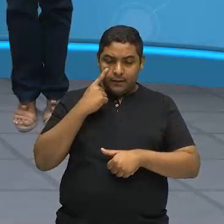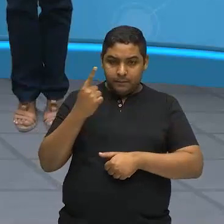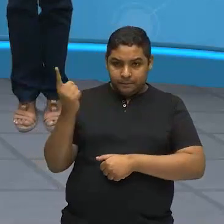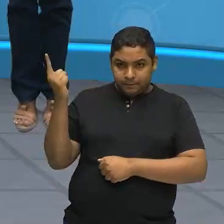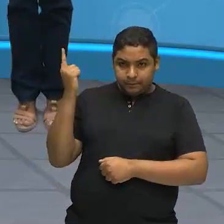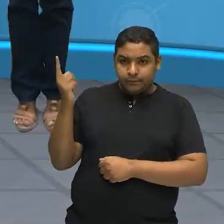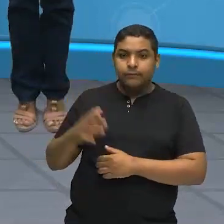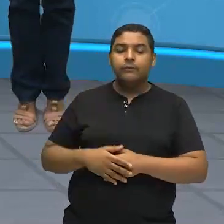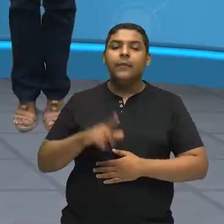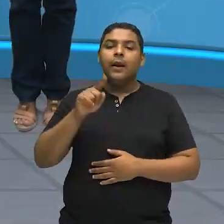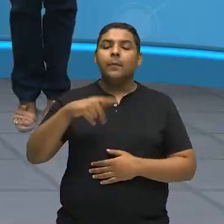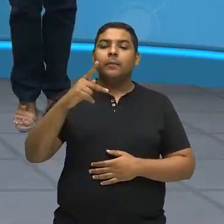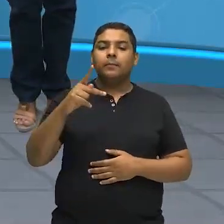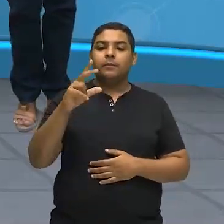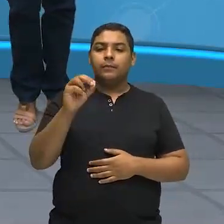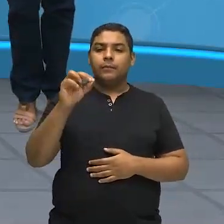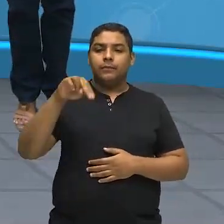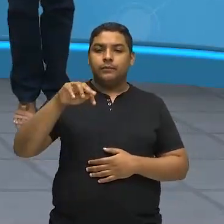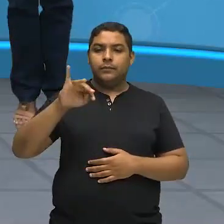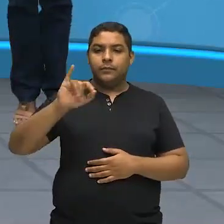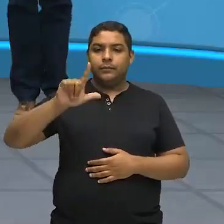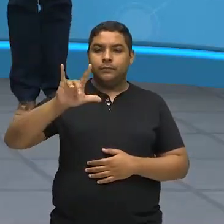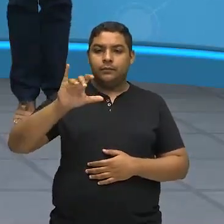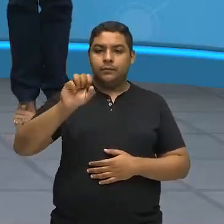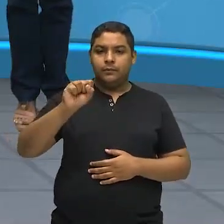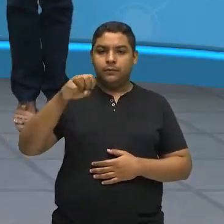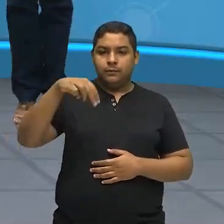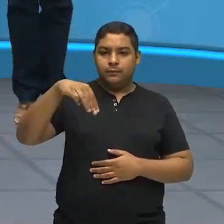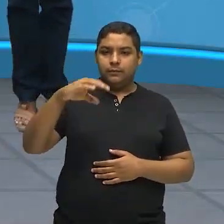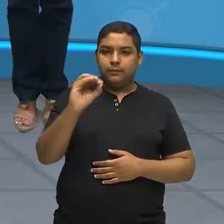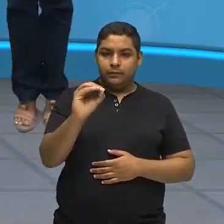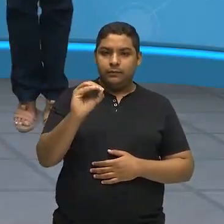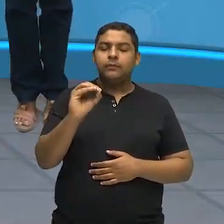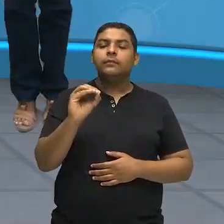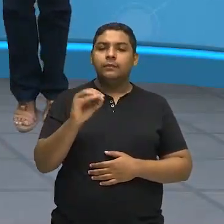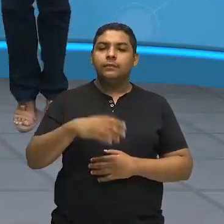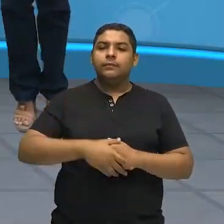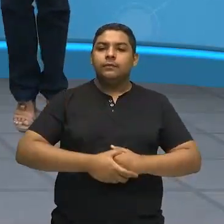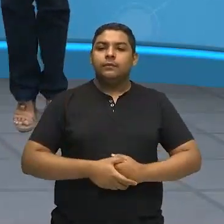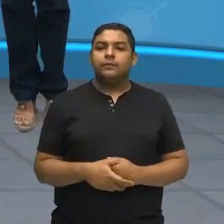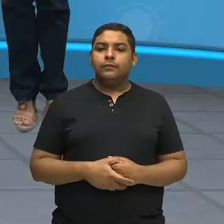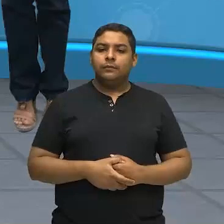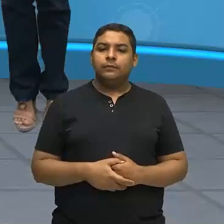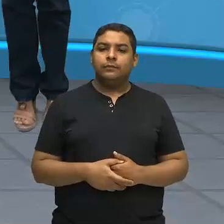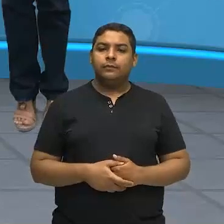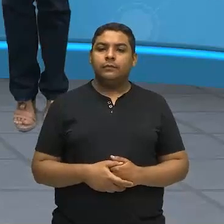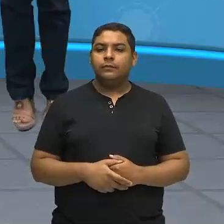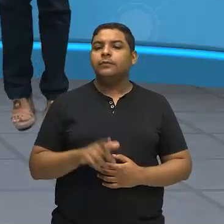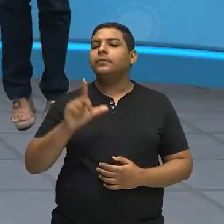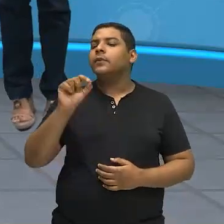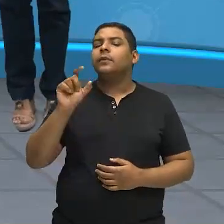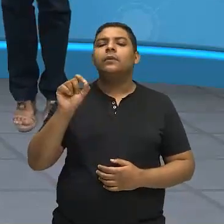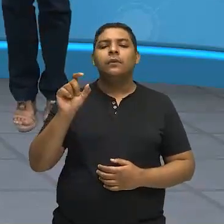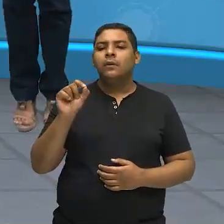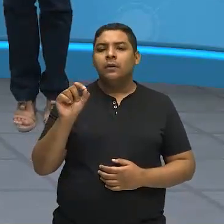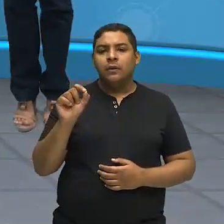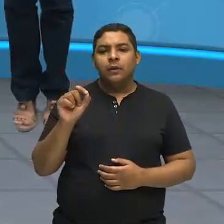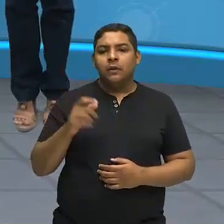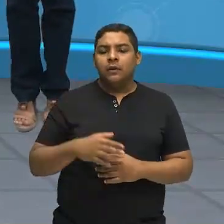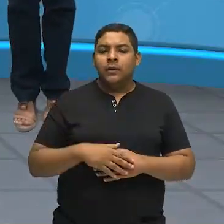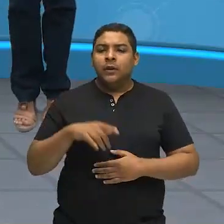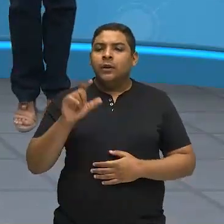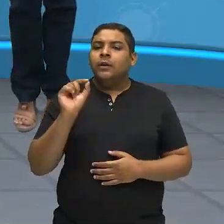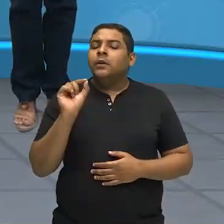que foi uma técnica criada. Mas o que é o pontilhismo, professora? O pontilhismo, o que o Georges Seurat fez?